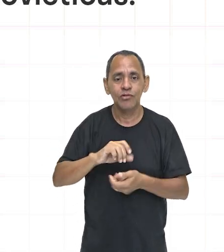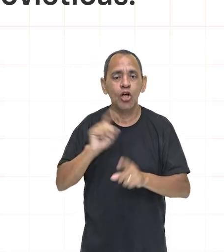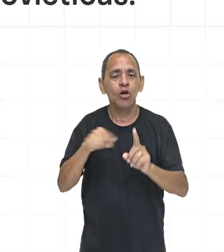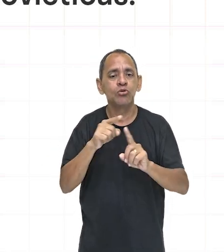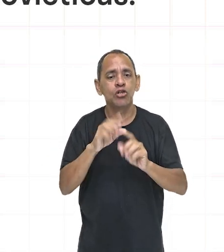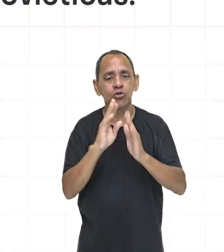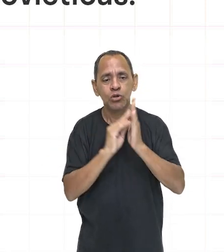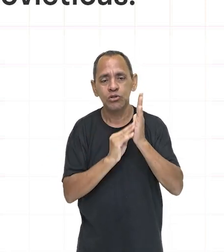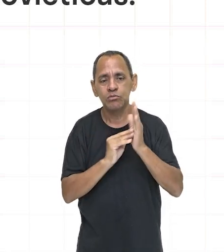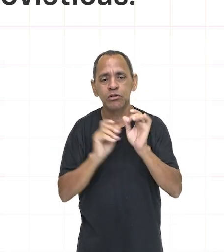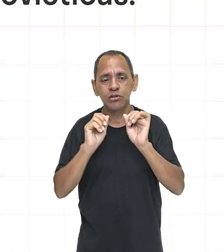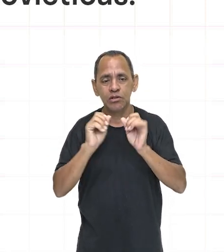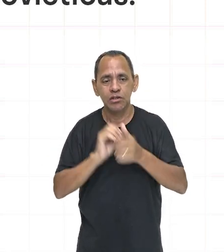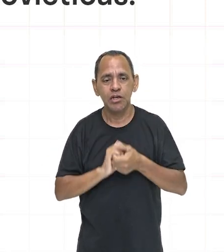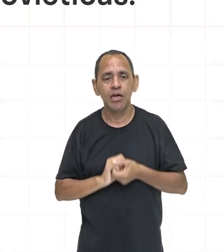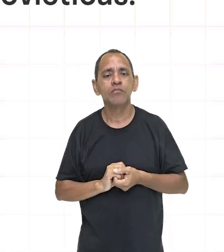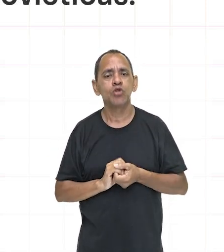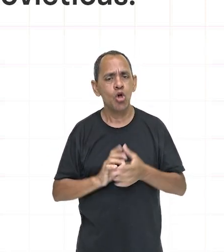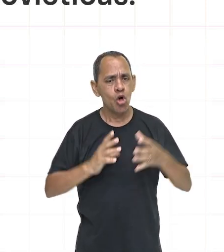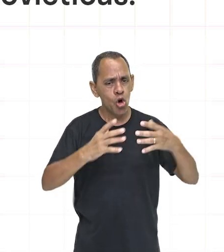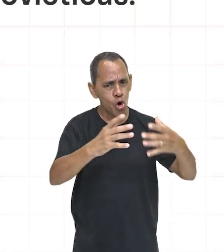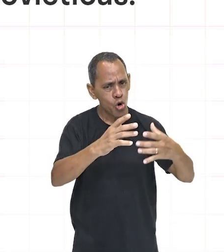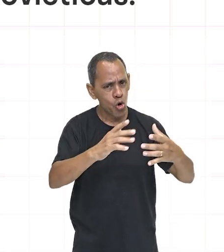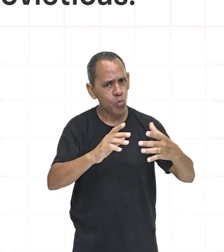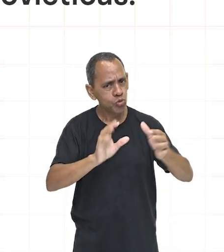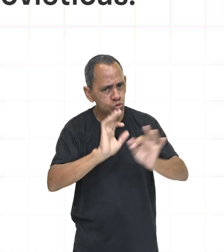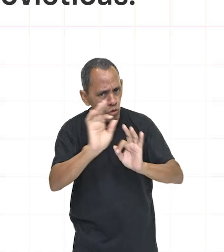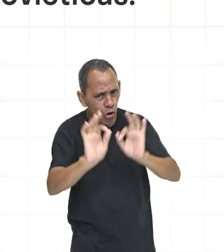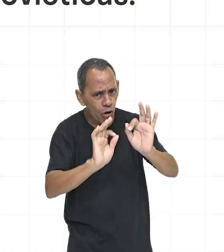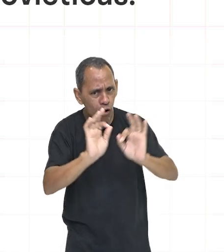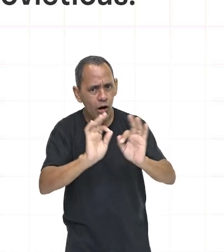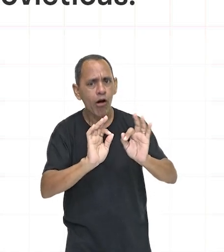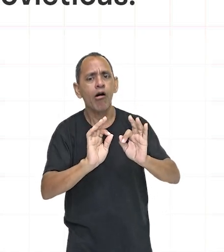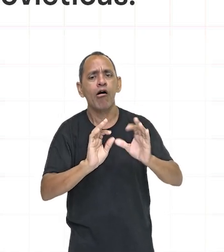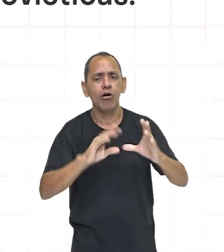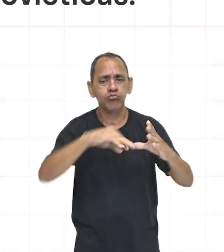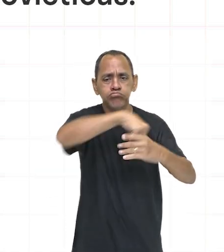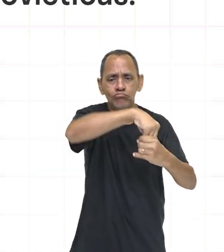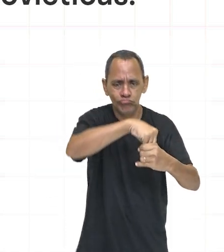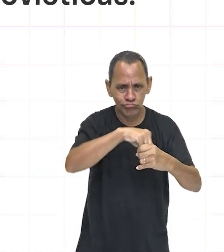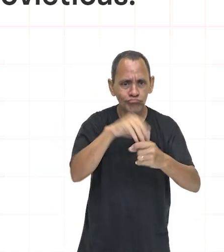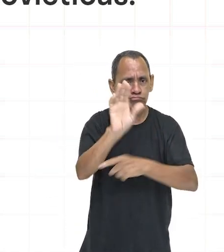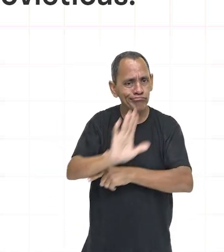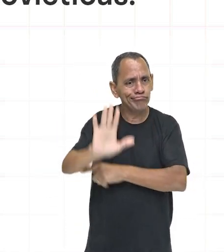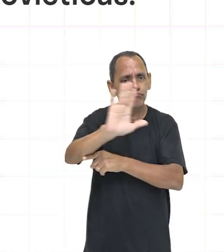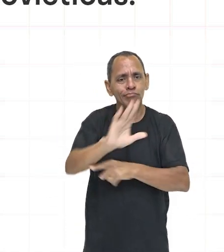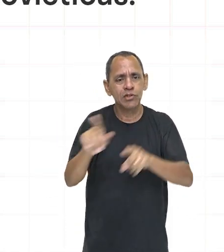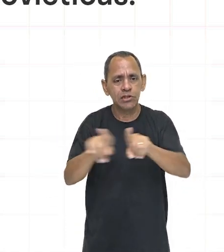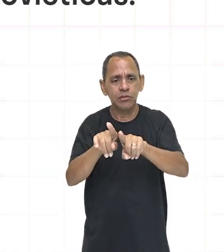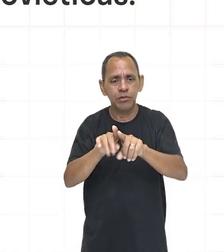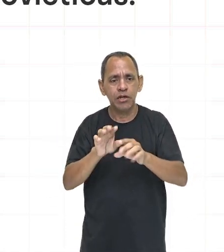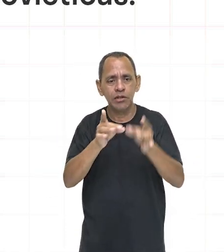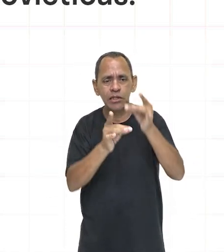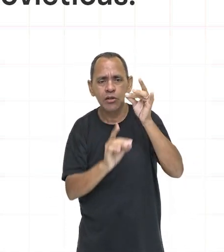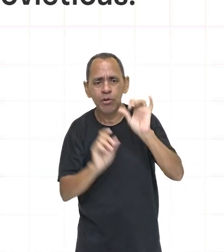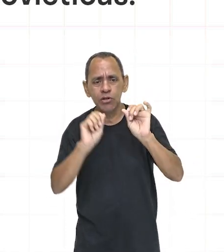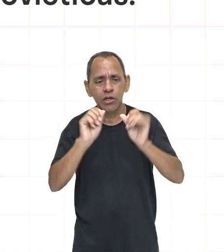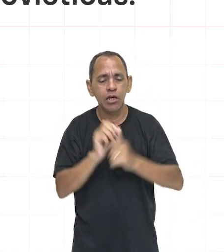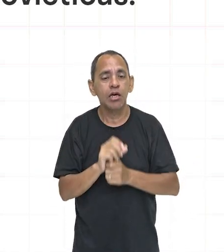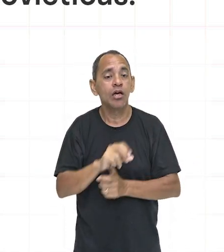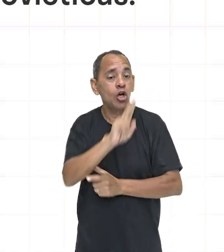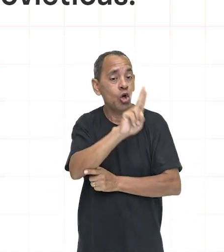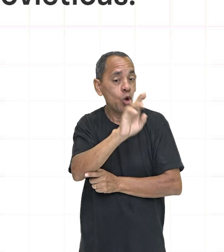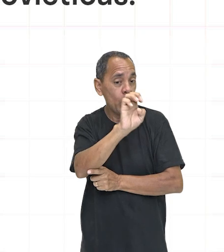de conhecimento, corporações e organismos internacionais. O detalhamento,